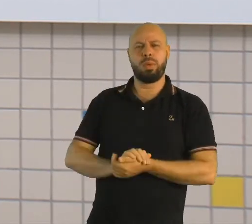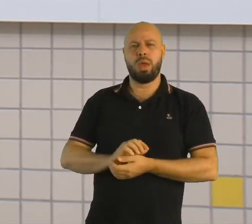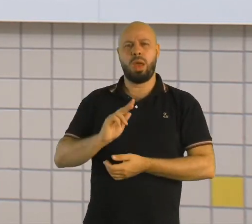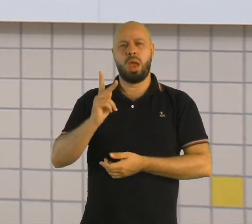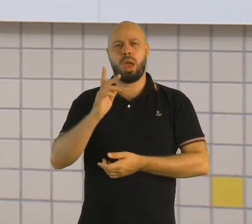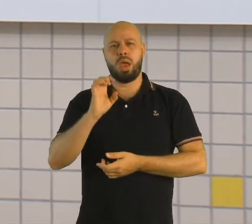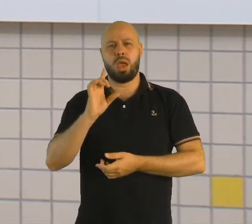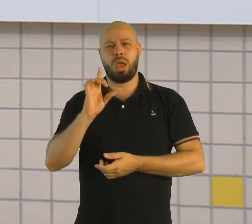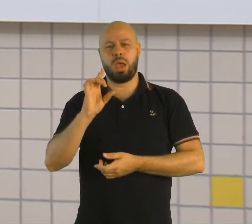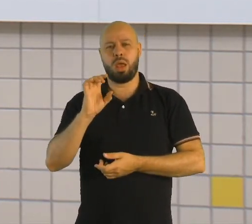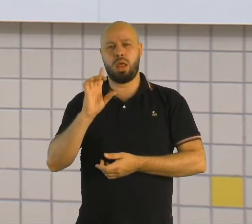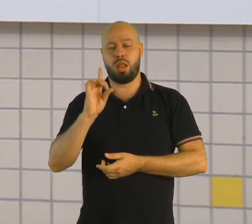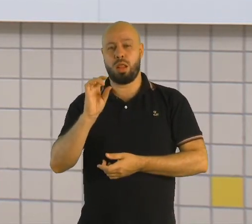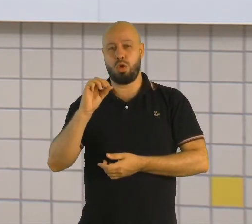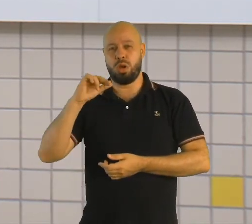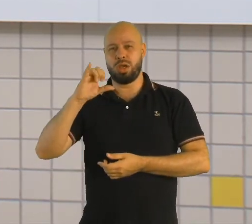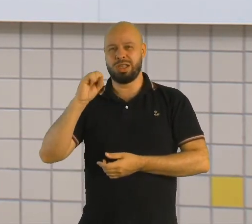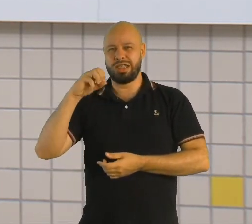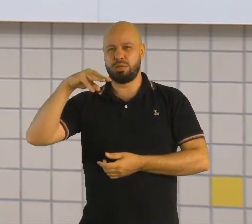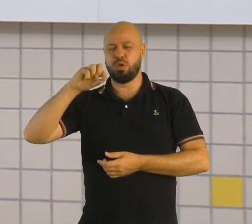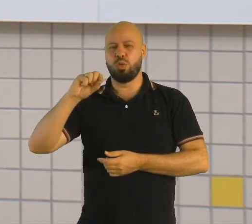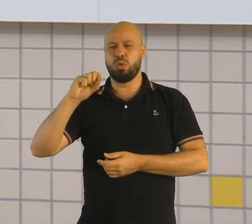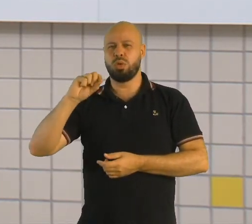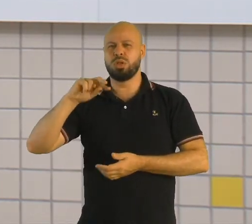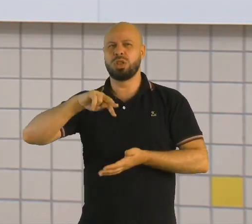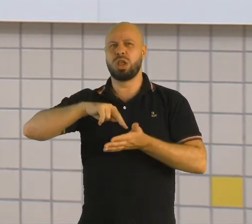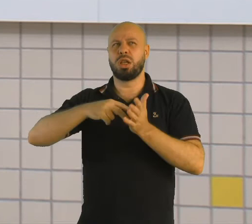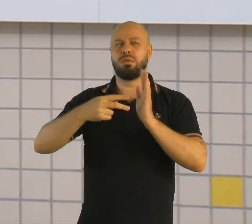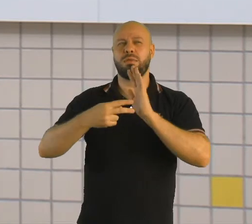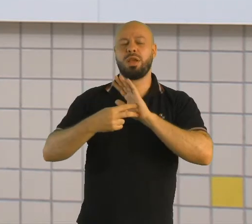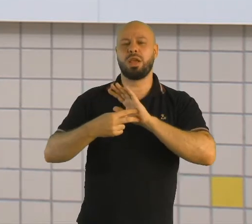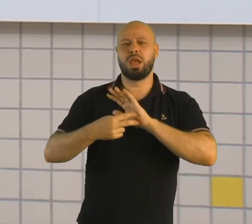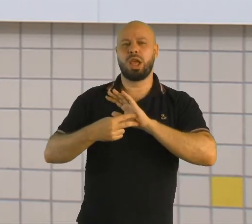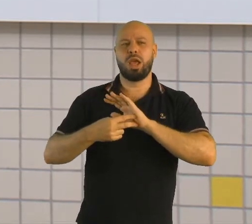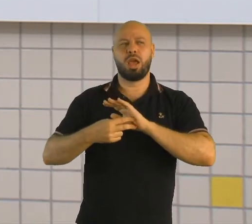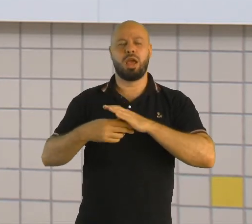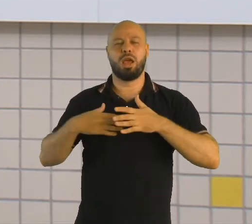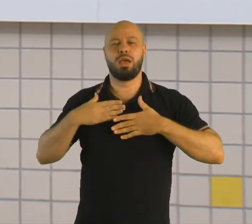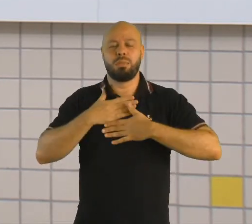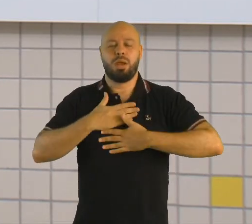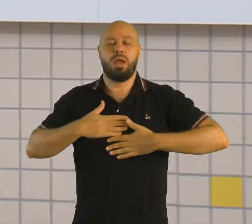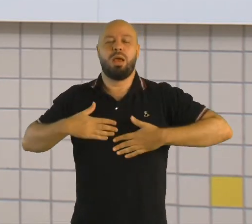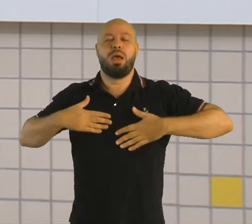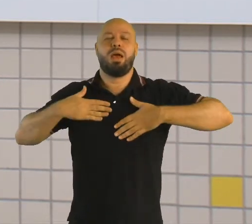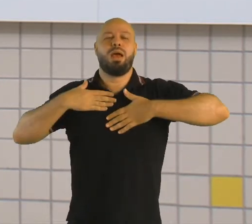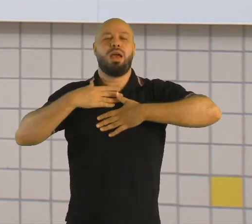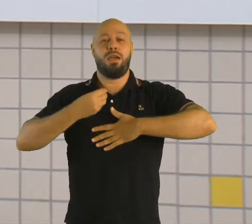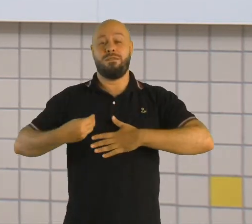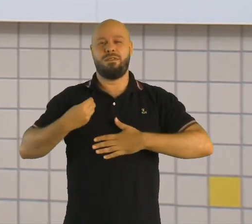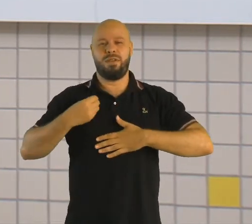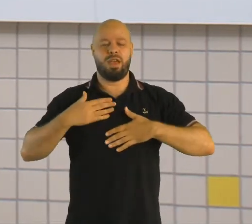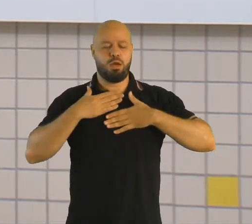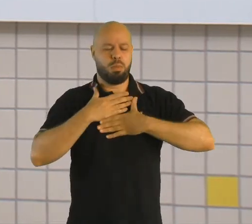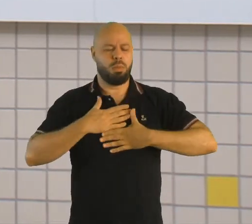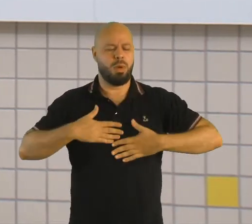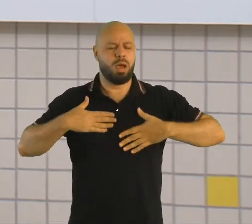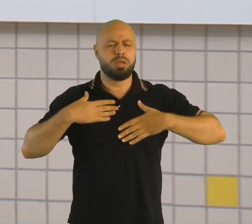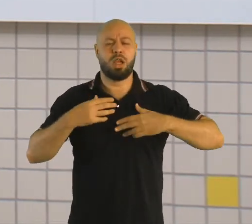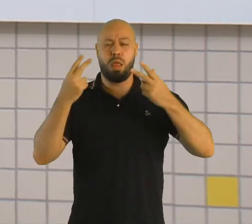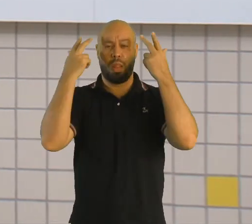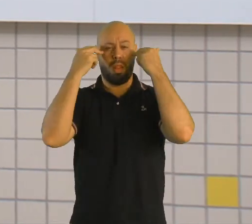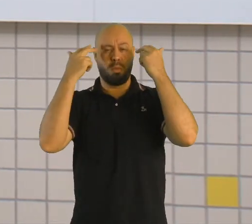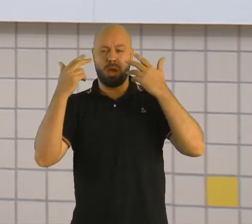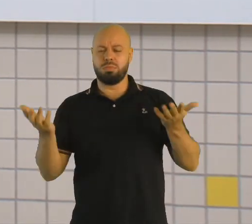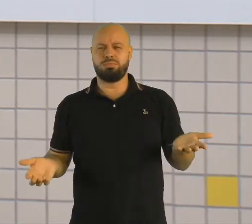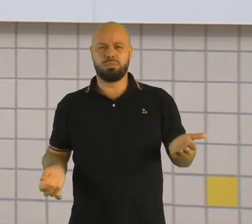hedonismo, ele simboliza o amor aos prazeres da vida. Então, os pensadores renascentistas, eles valorizavam, né, o